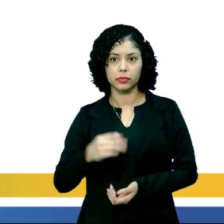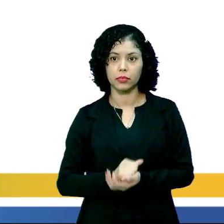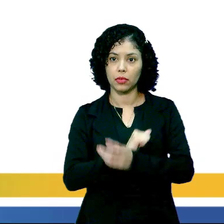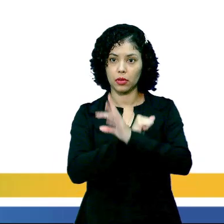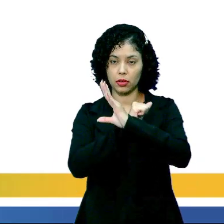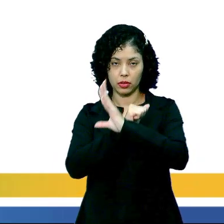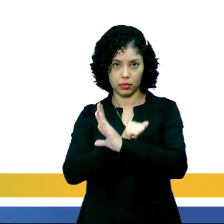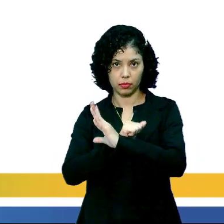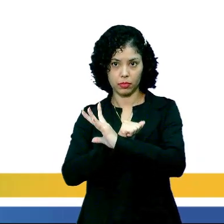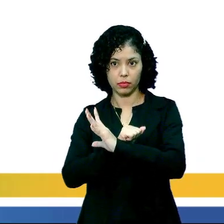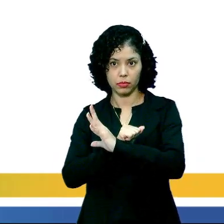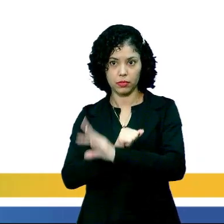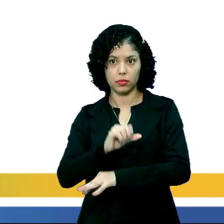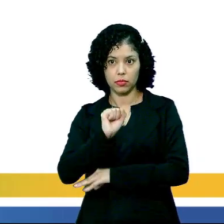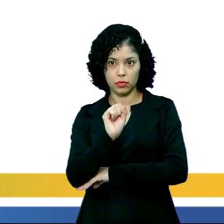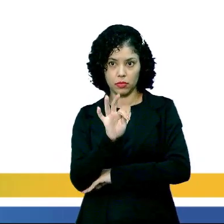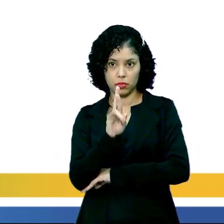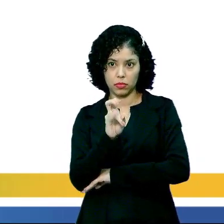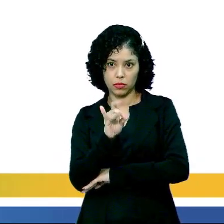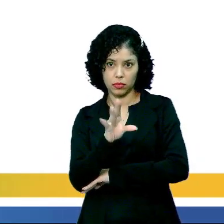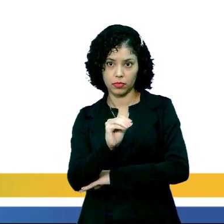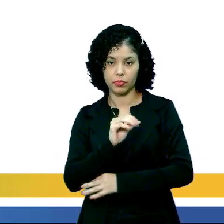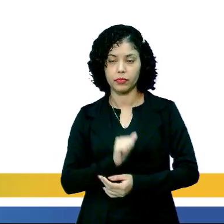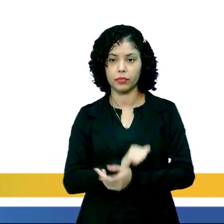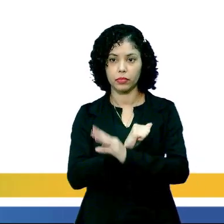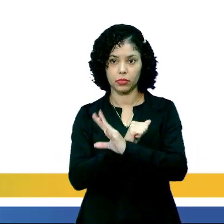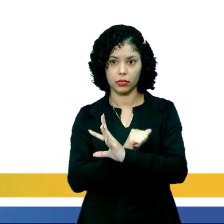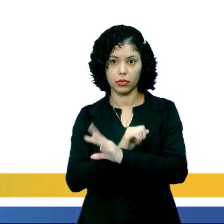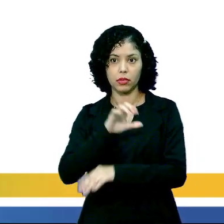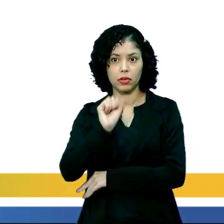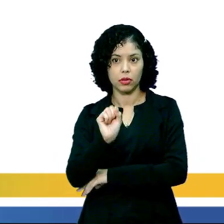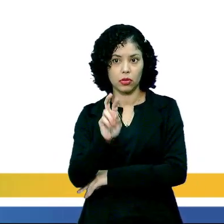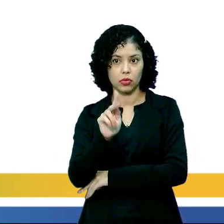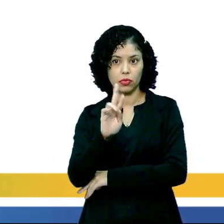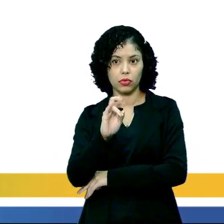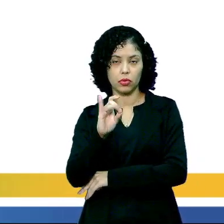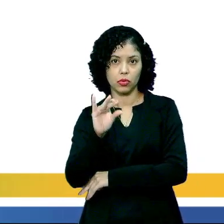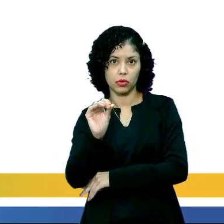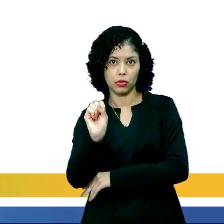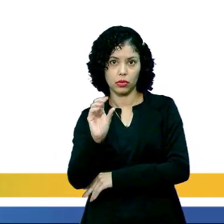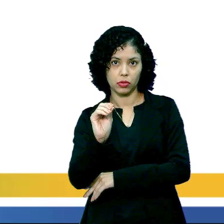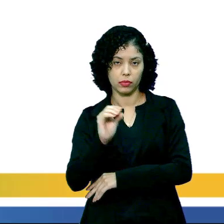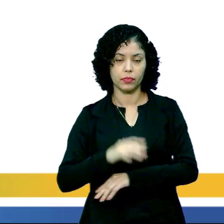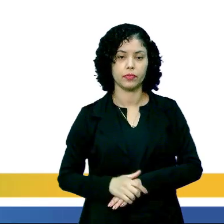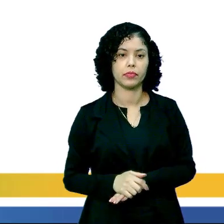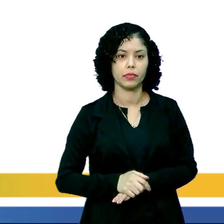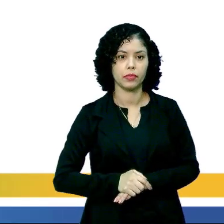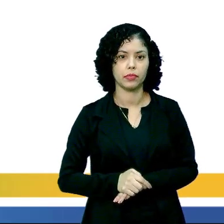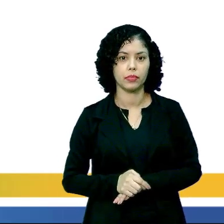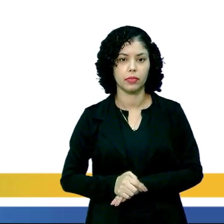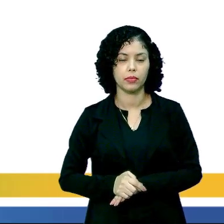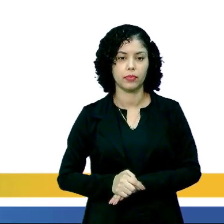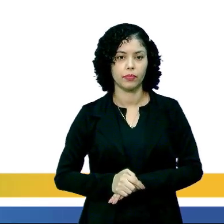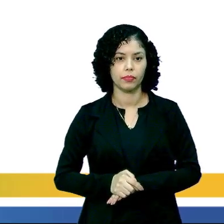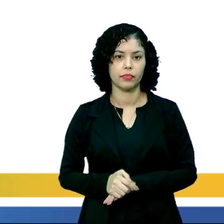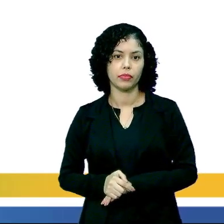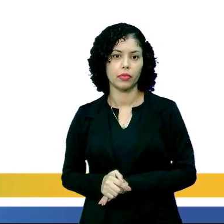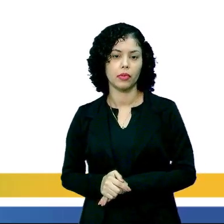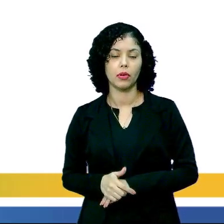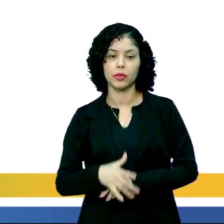sulfúrico terminação e rico e ácido sulfuroso terminação em uso tudo bem vamos seguir